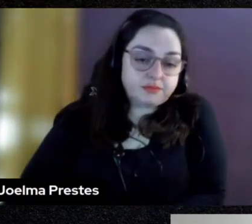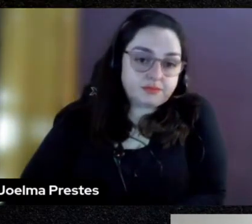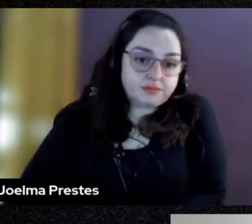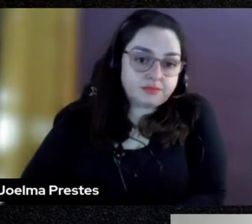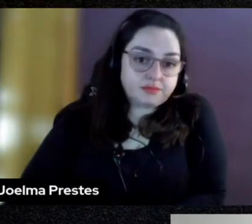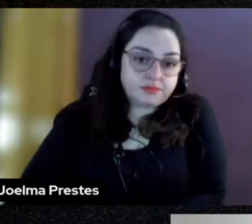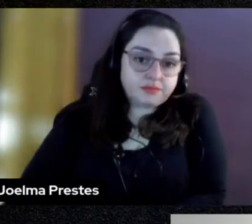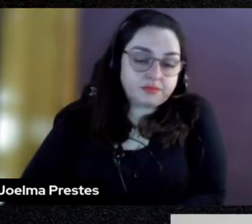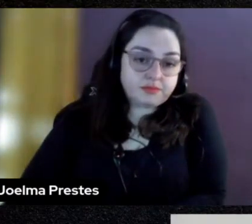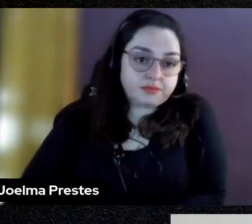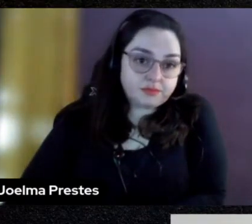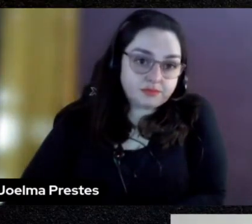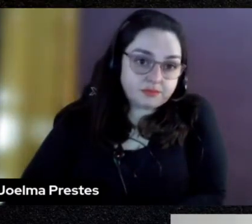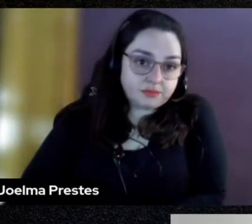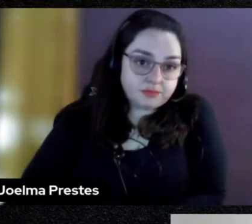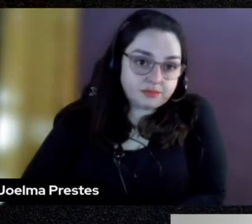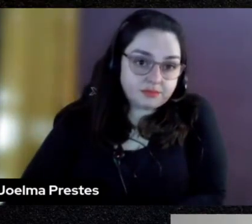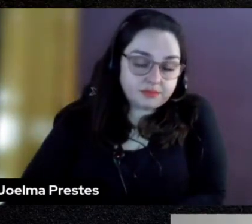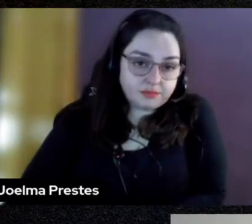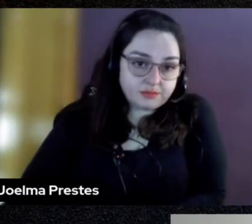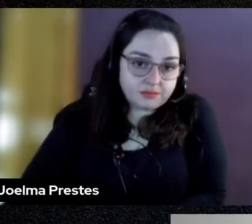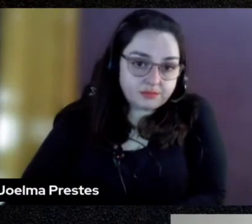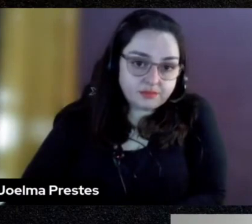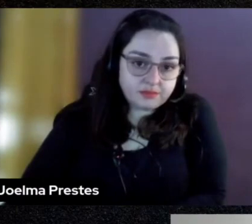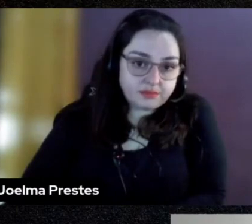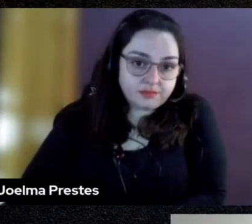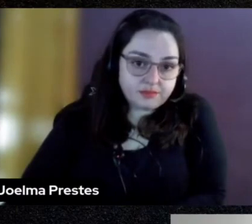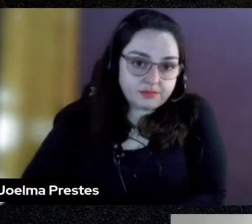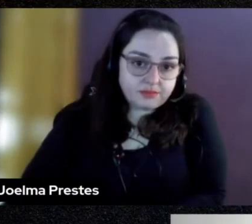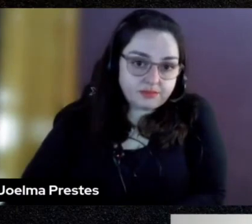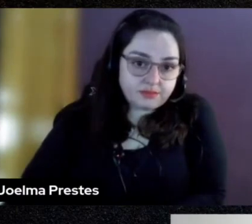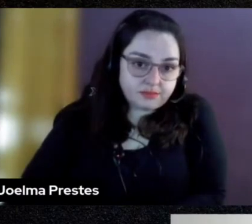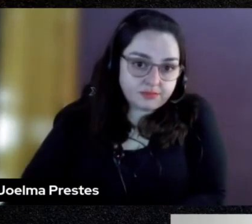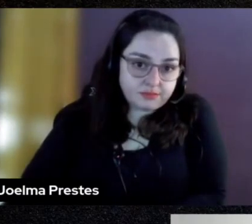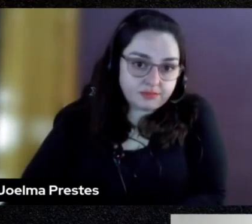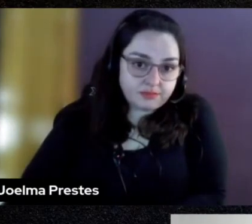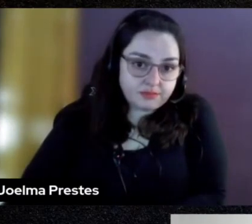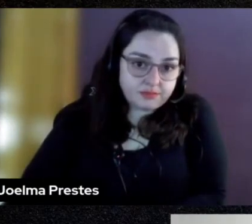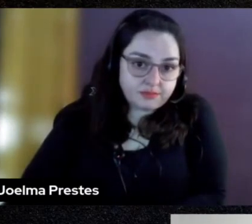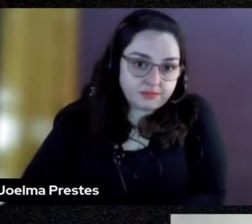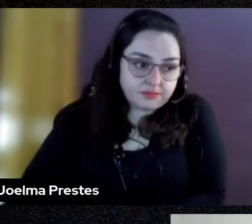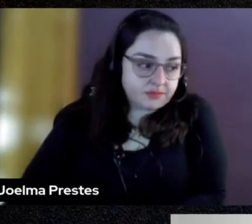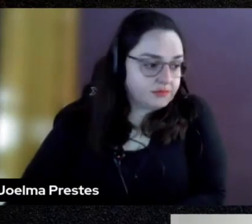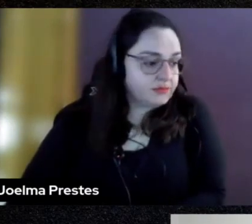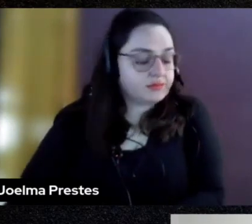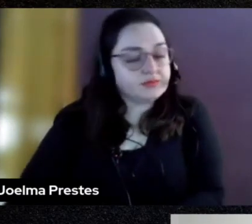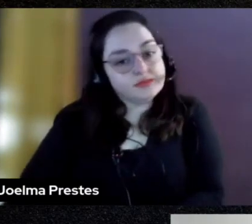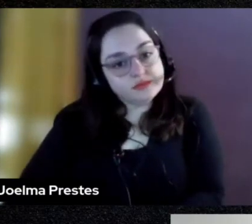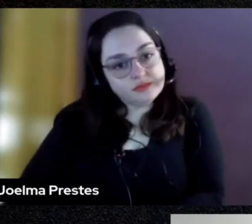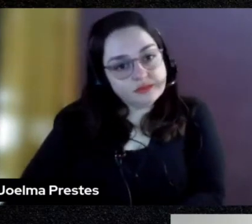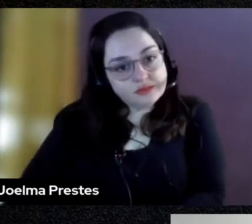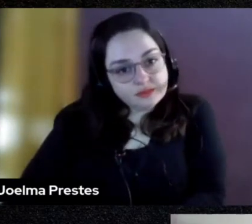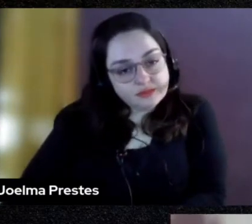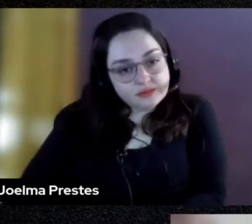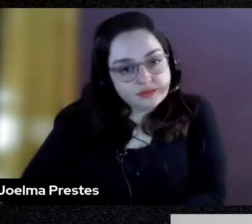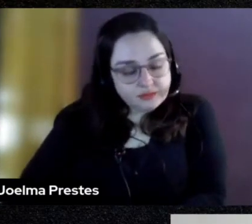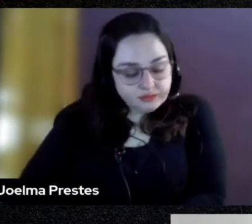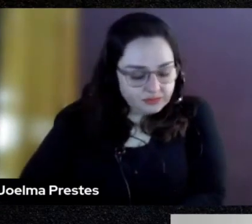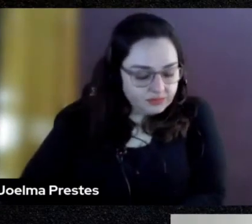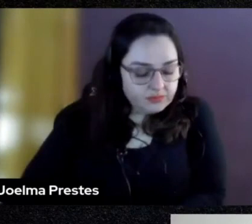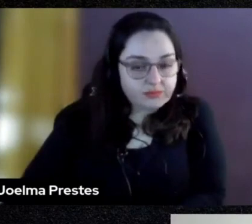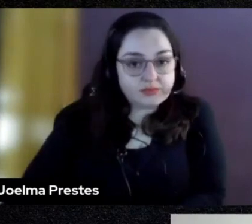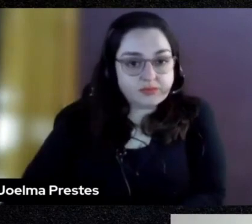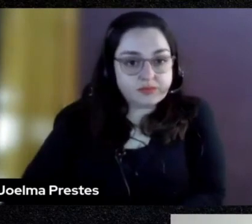problema. Quanto disso que impacta? Cara, se o usuário não logar no sistema, não faz mais nada, impacta total, né? Então, para mim, o login é